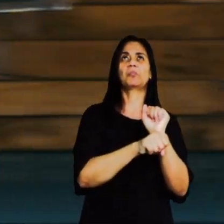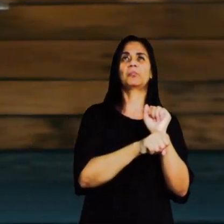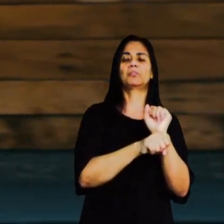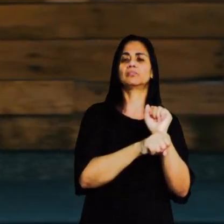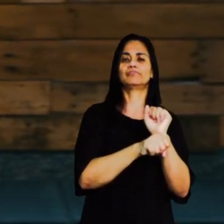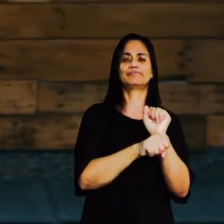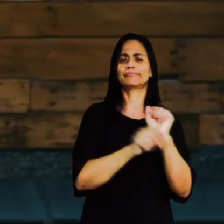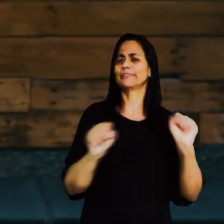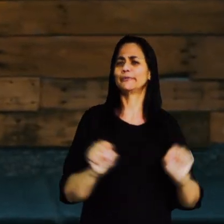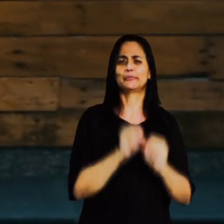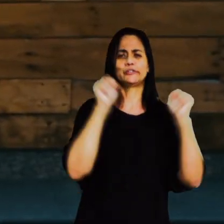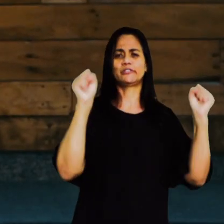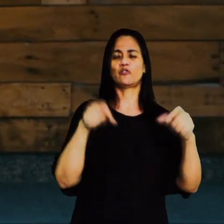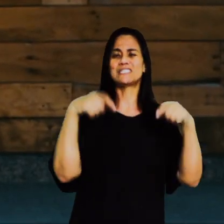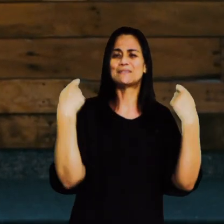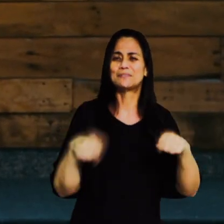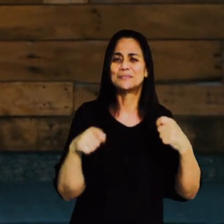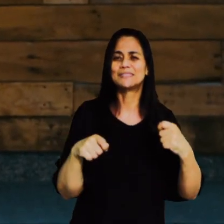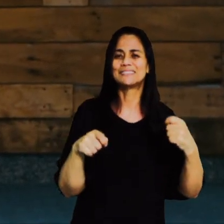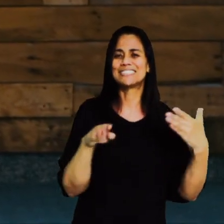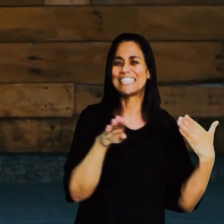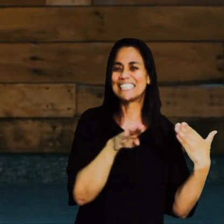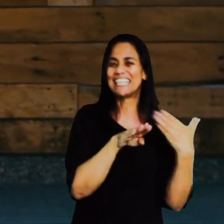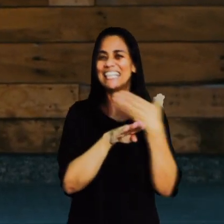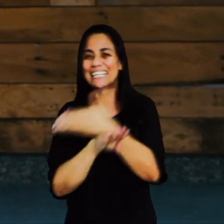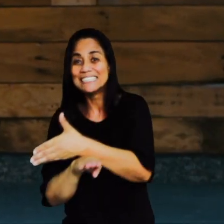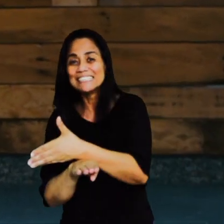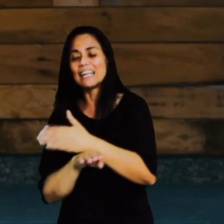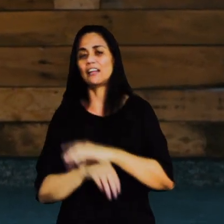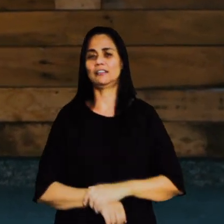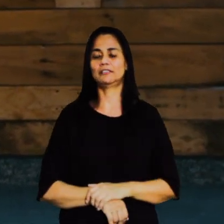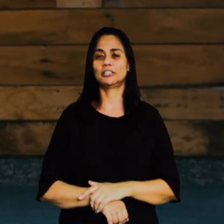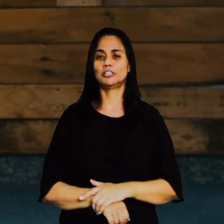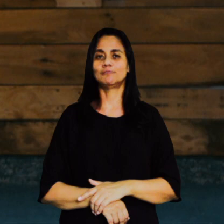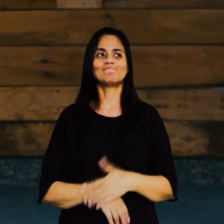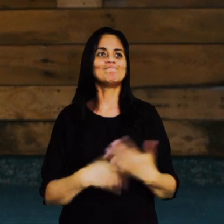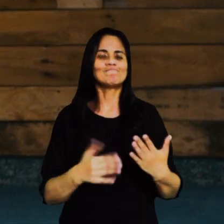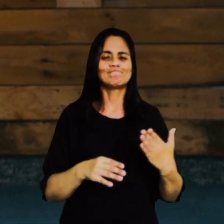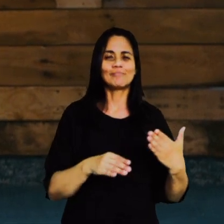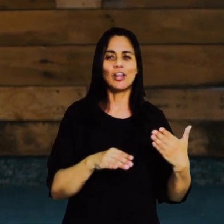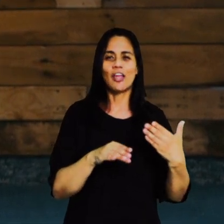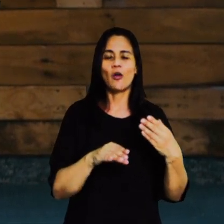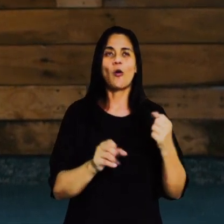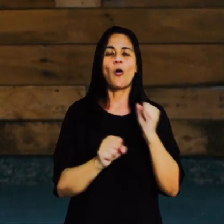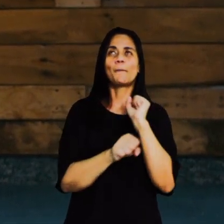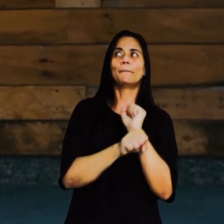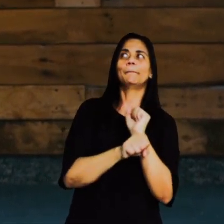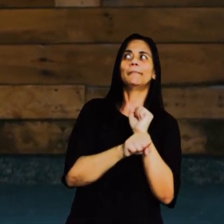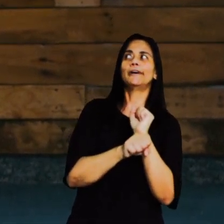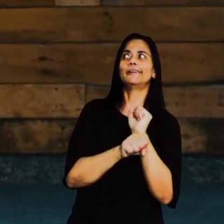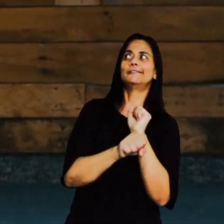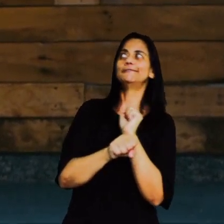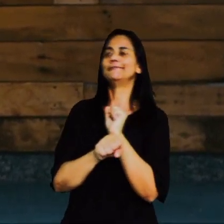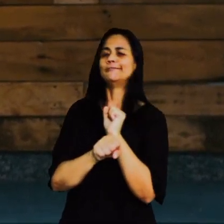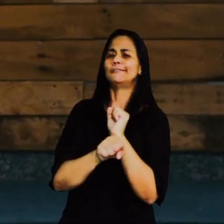entrar parado. Eu não tenho como entrar deitado. Eu não tenho. Tem que